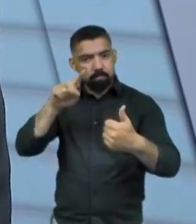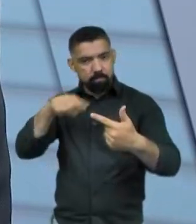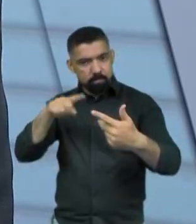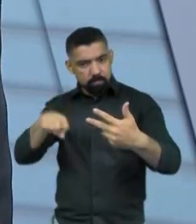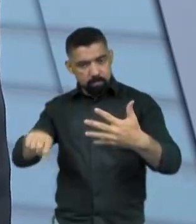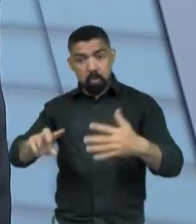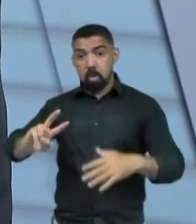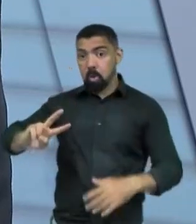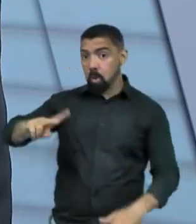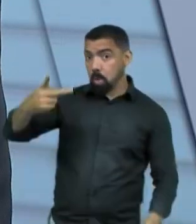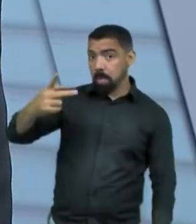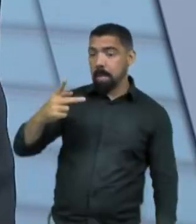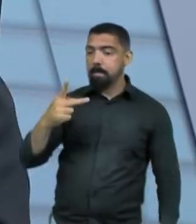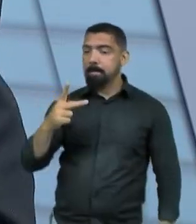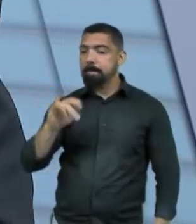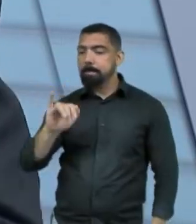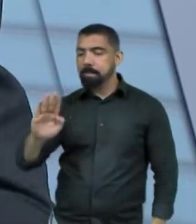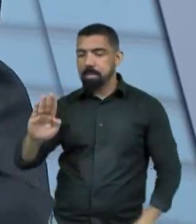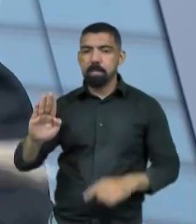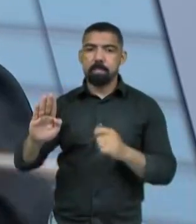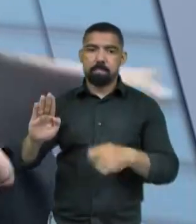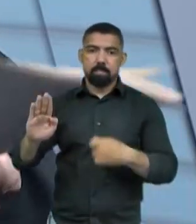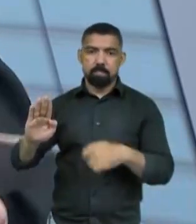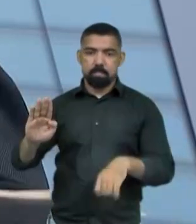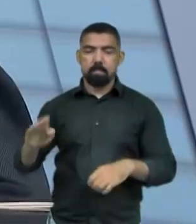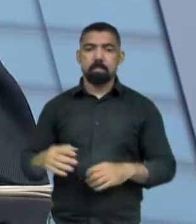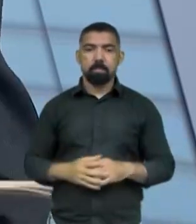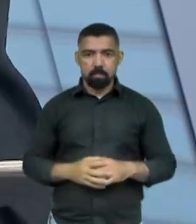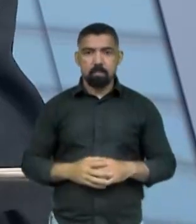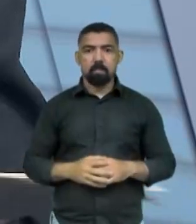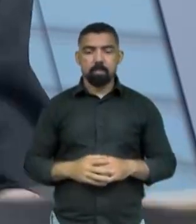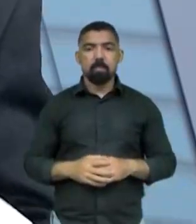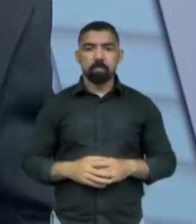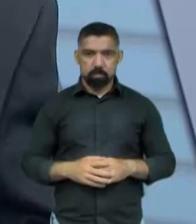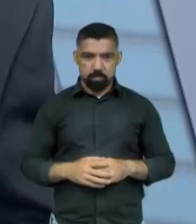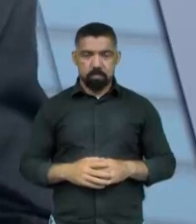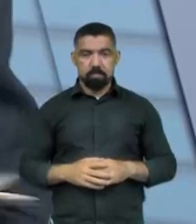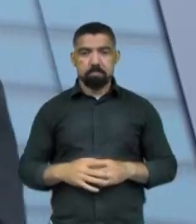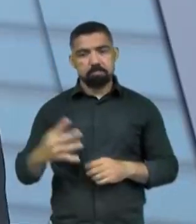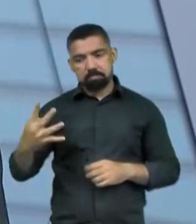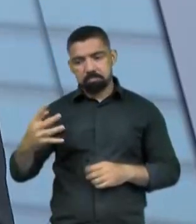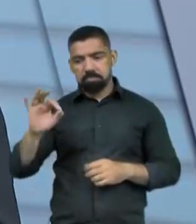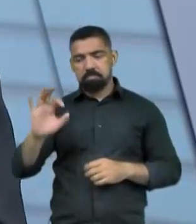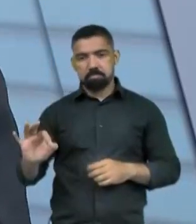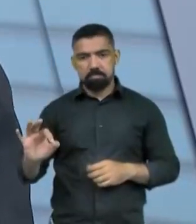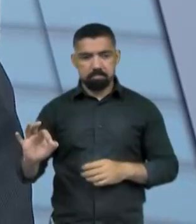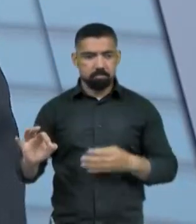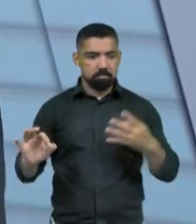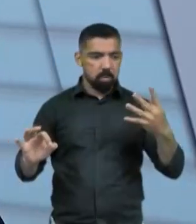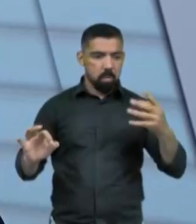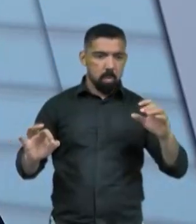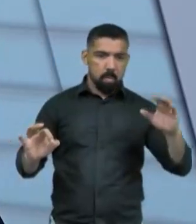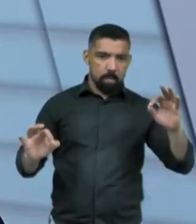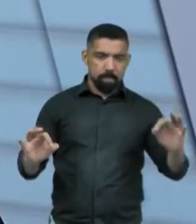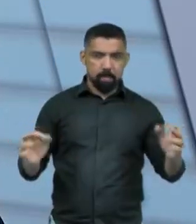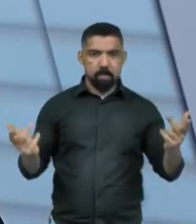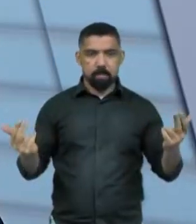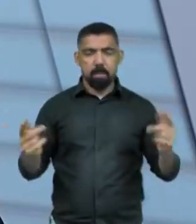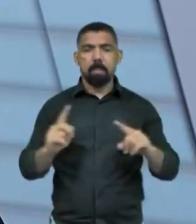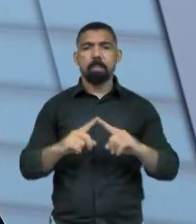PIB, pelo menos deixar o PIB concentrando com a população. 4%. Mas, doutor José de